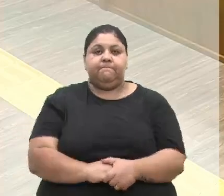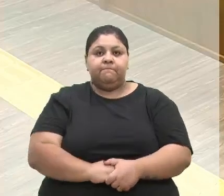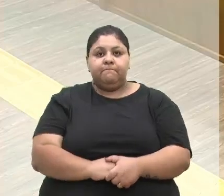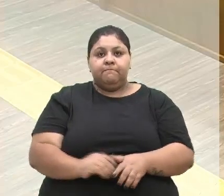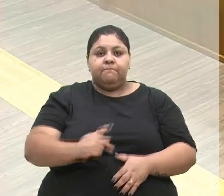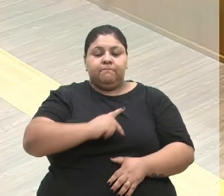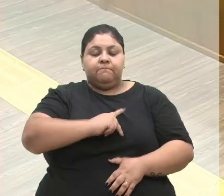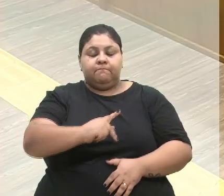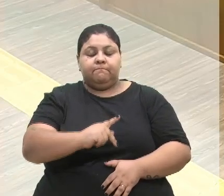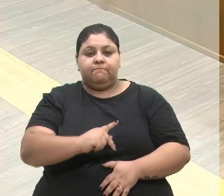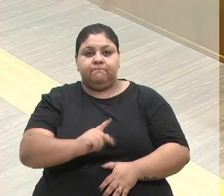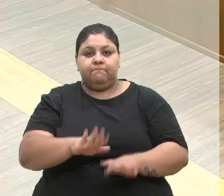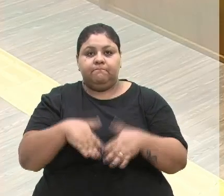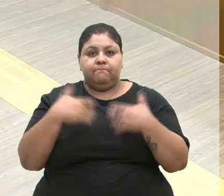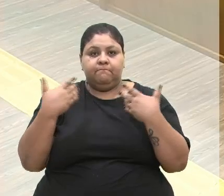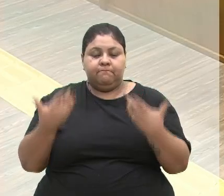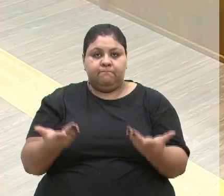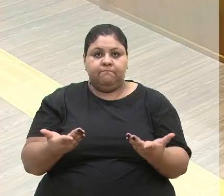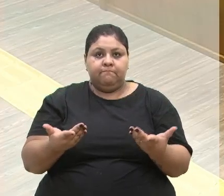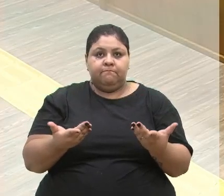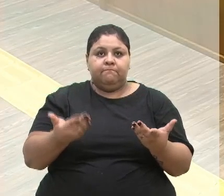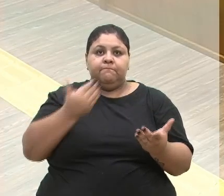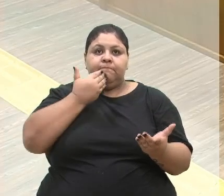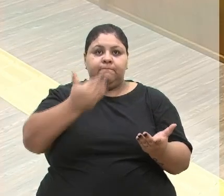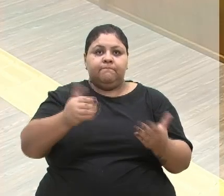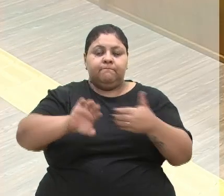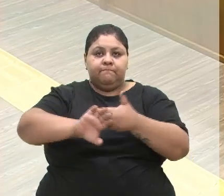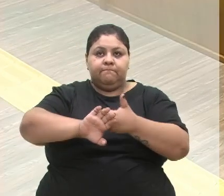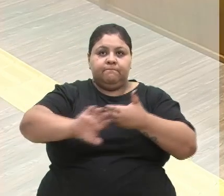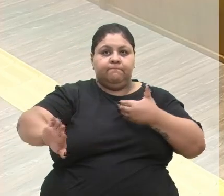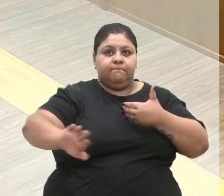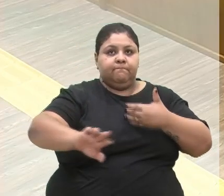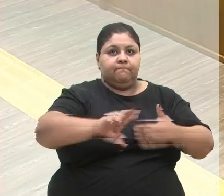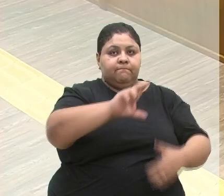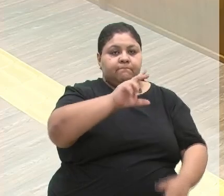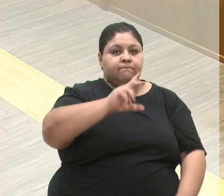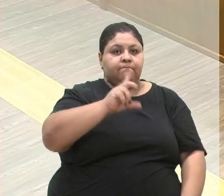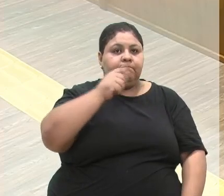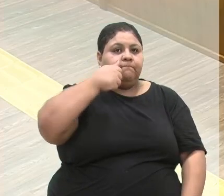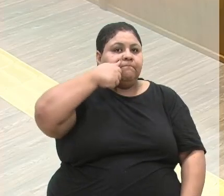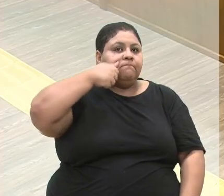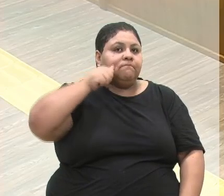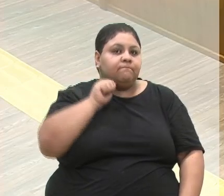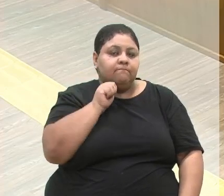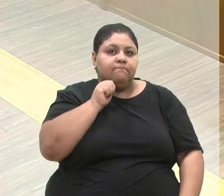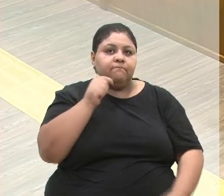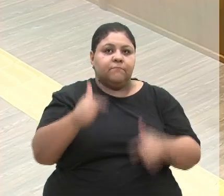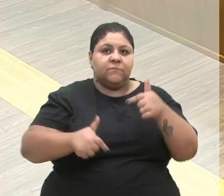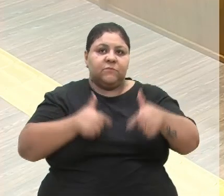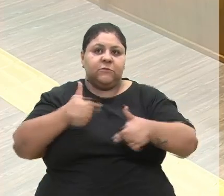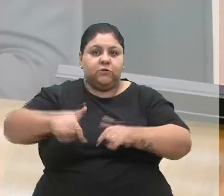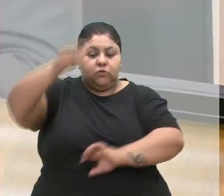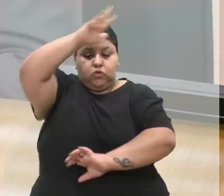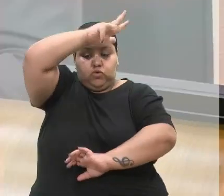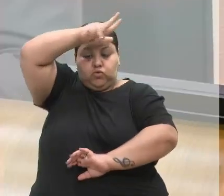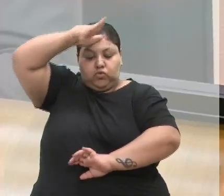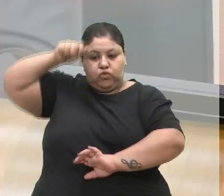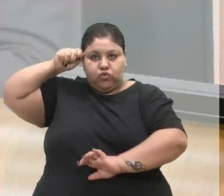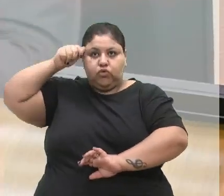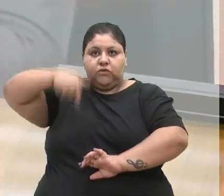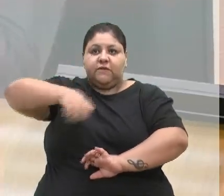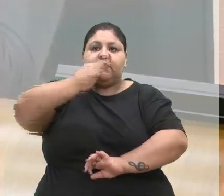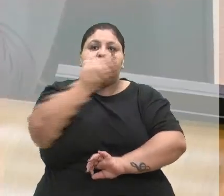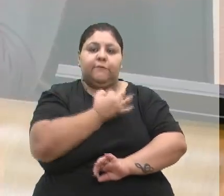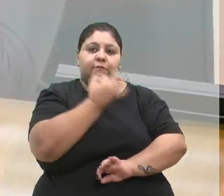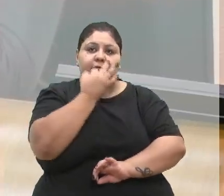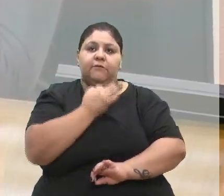Pois não, senhora presidente. Prezado senhor, considerando a solicitação de licença do mandato do vereador Wagner Petrini para assumir cargo na administração direta ou indireta do município de Caxias